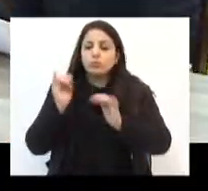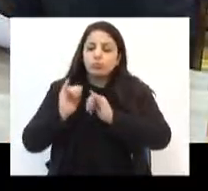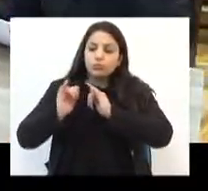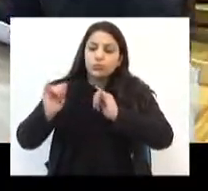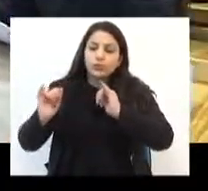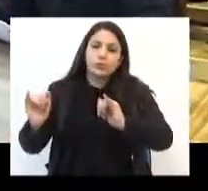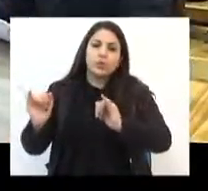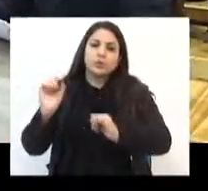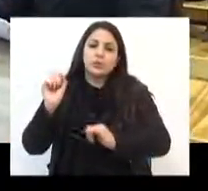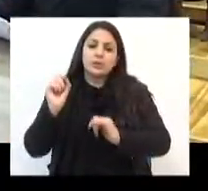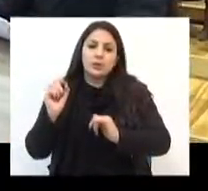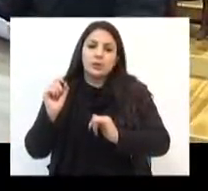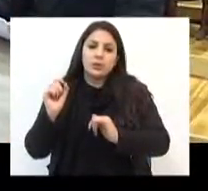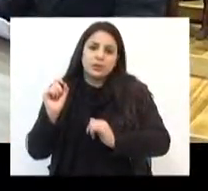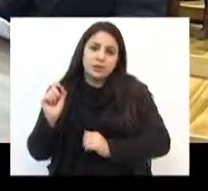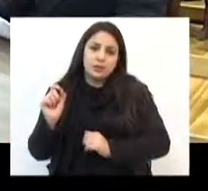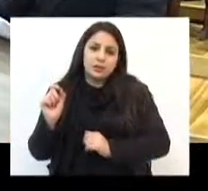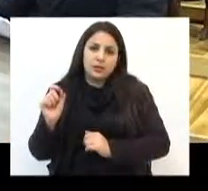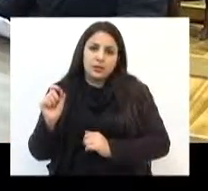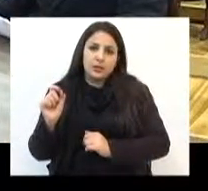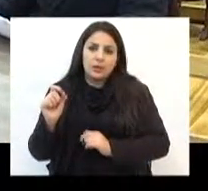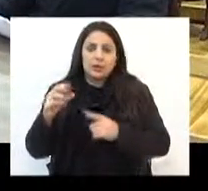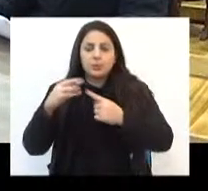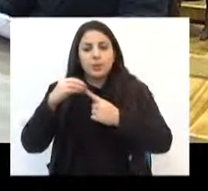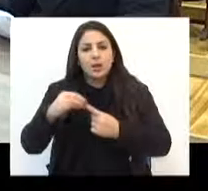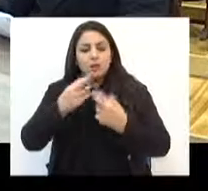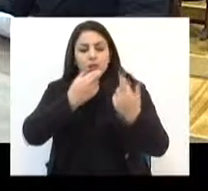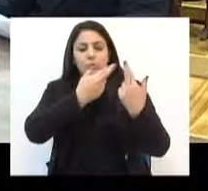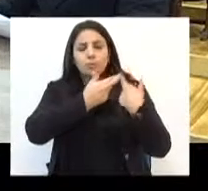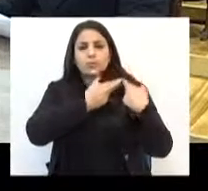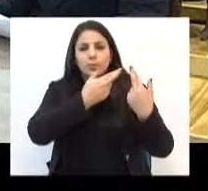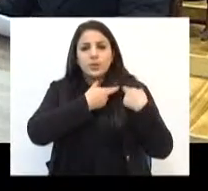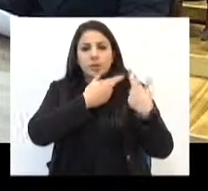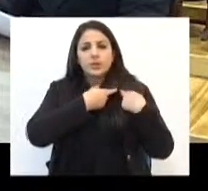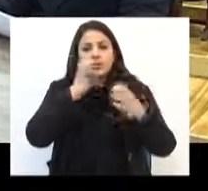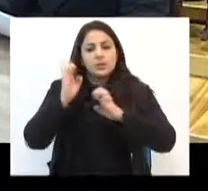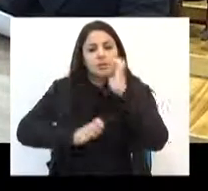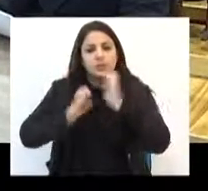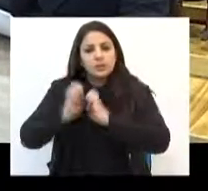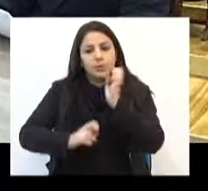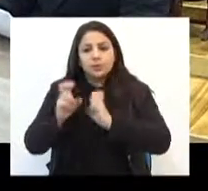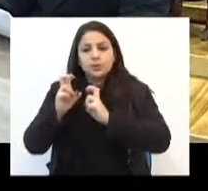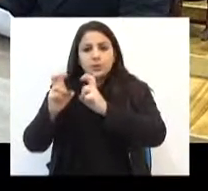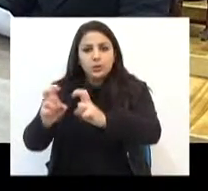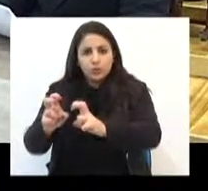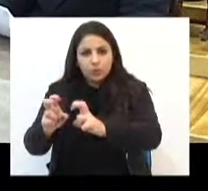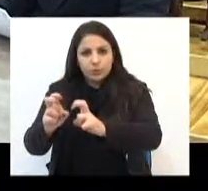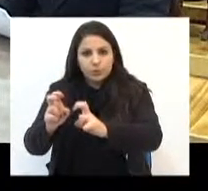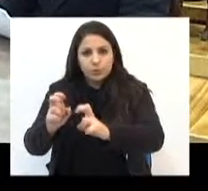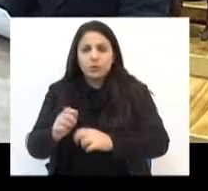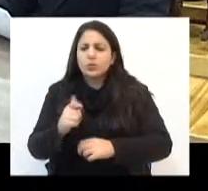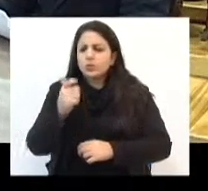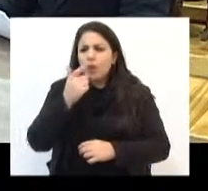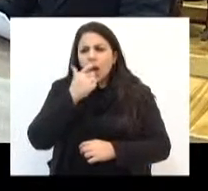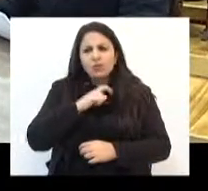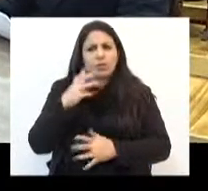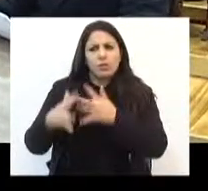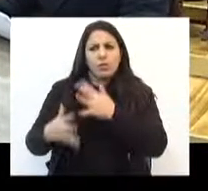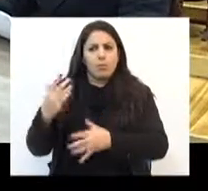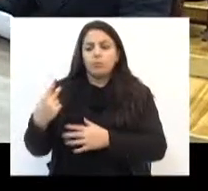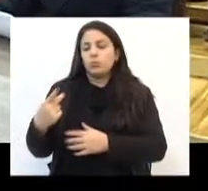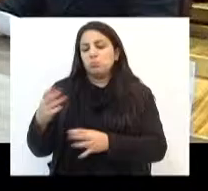da espessura, da largura e comprimento que tem nas especificações do projeto, como também o valor da parada, ele fica muito